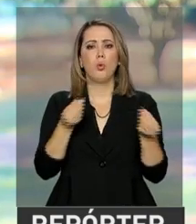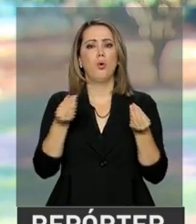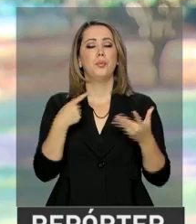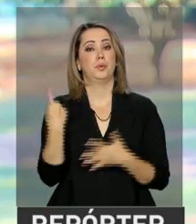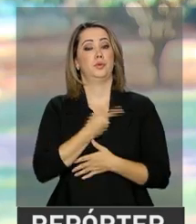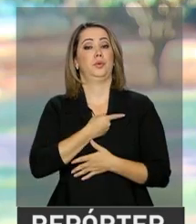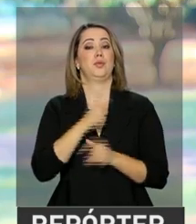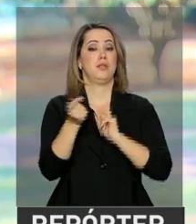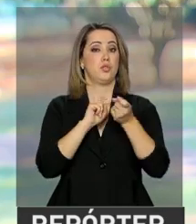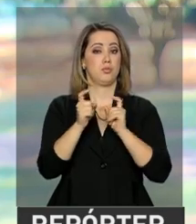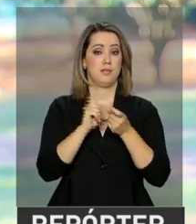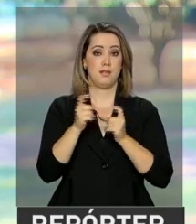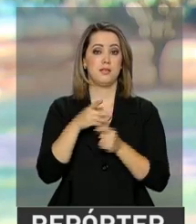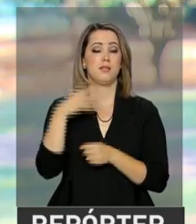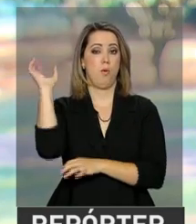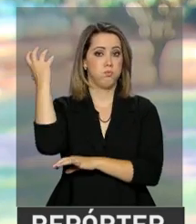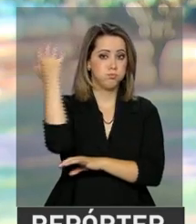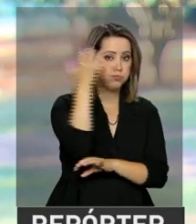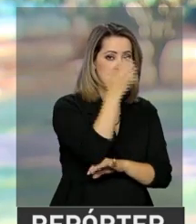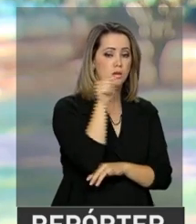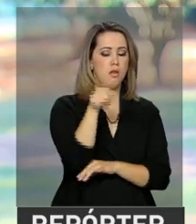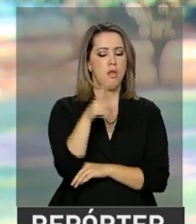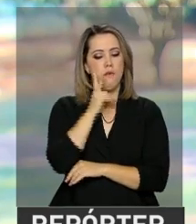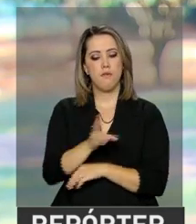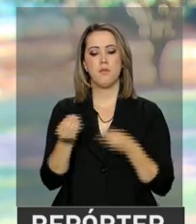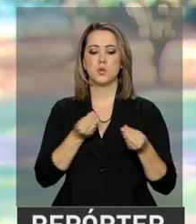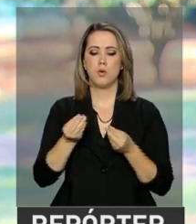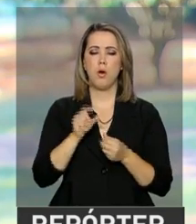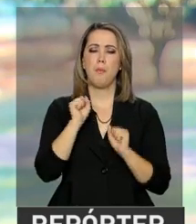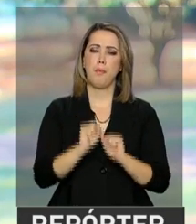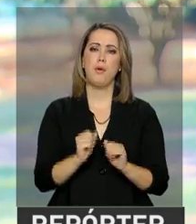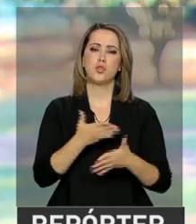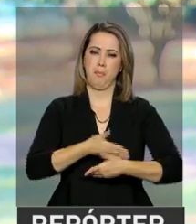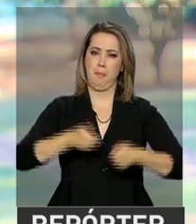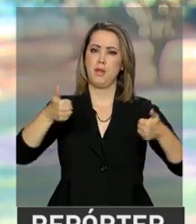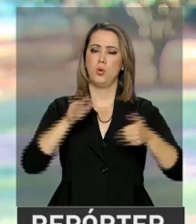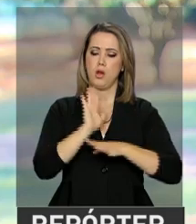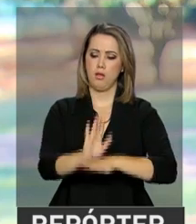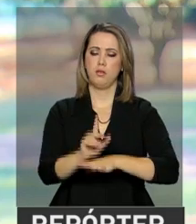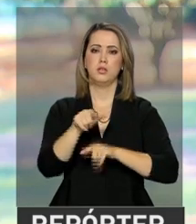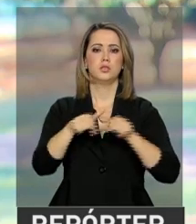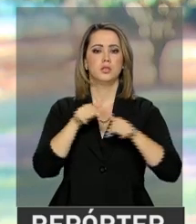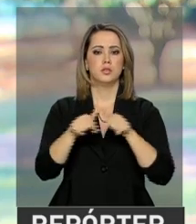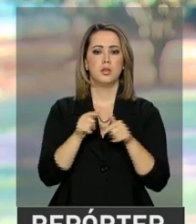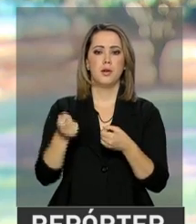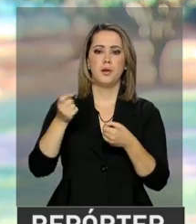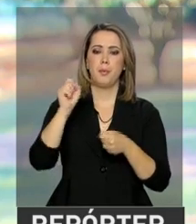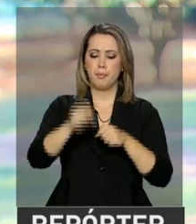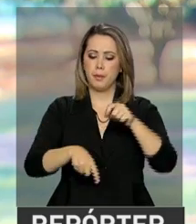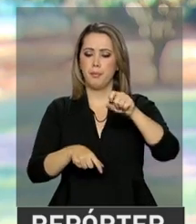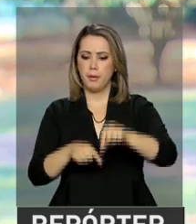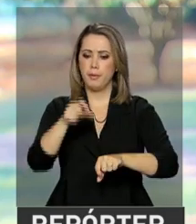da gestão ambiental que trabalhamos e com esses dados né Para a gente melhorar e apoiar com ações para recuperação